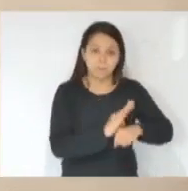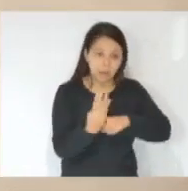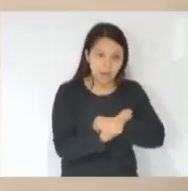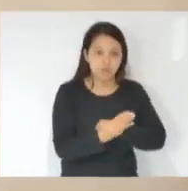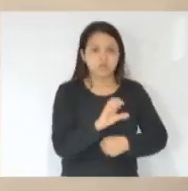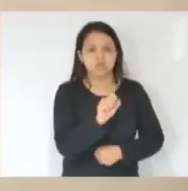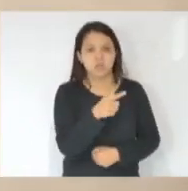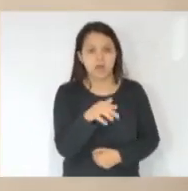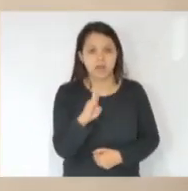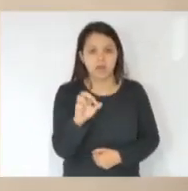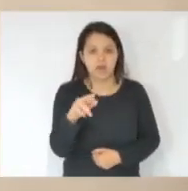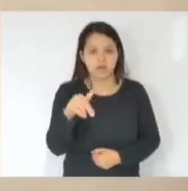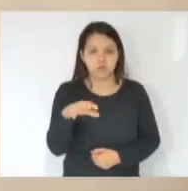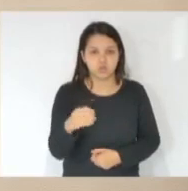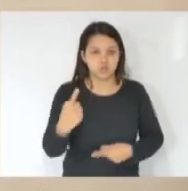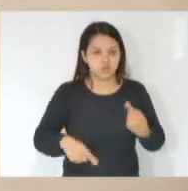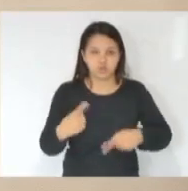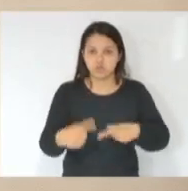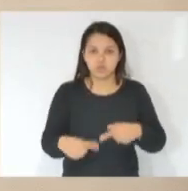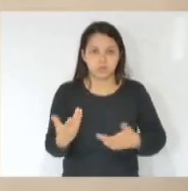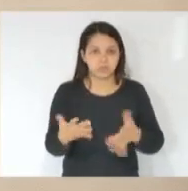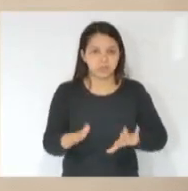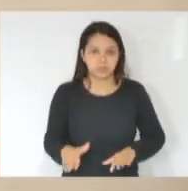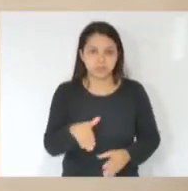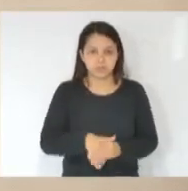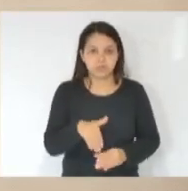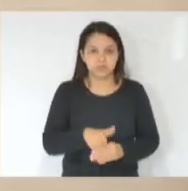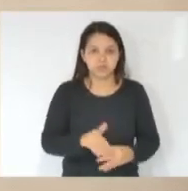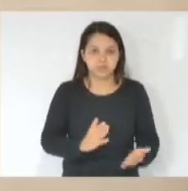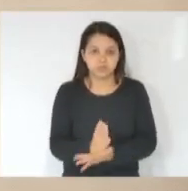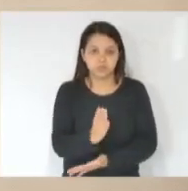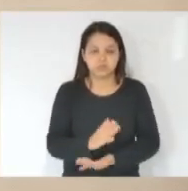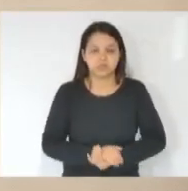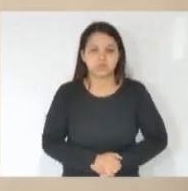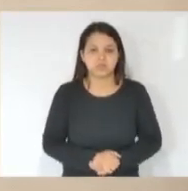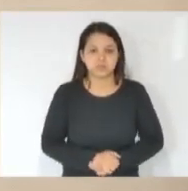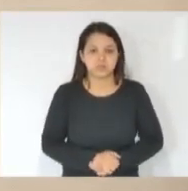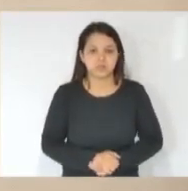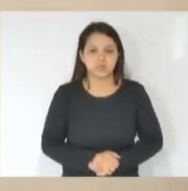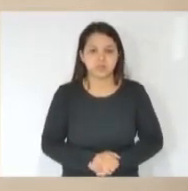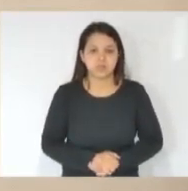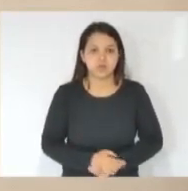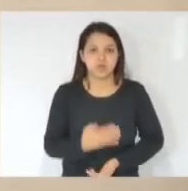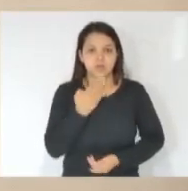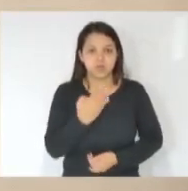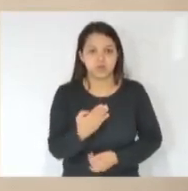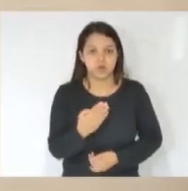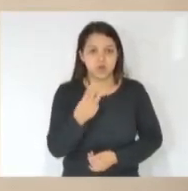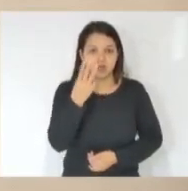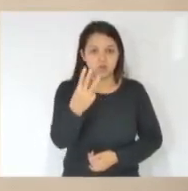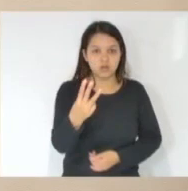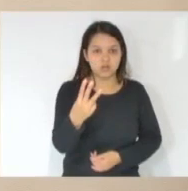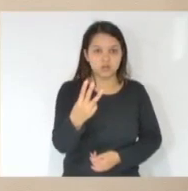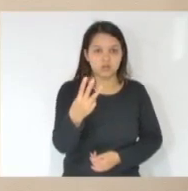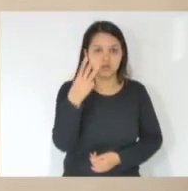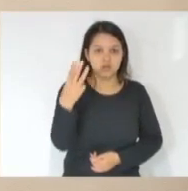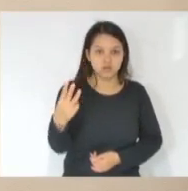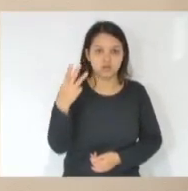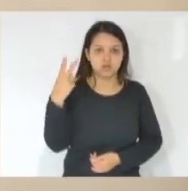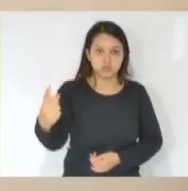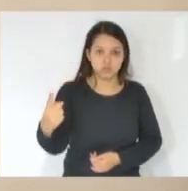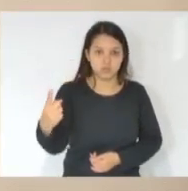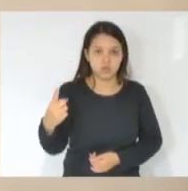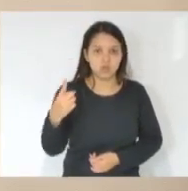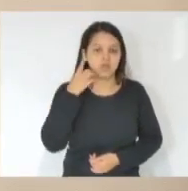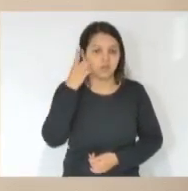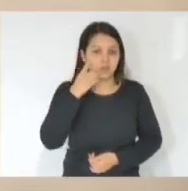Bernardo. Em discussão, não havendo quem queira discutir, em votação, aprovado. Pedido de informação 331, autoria do